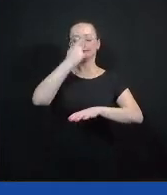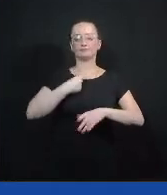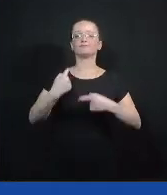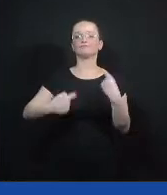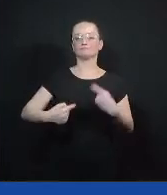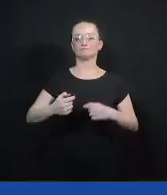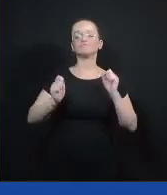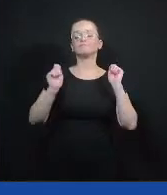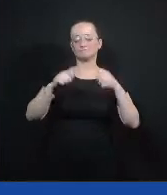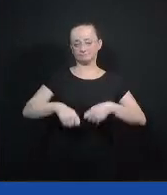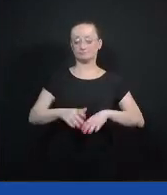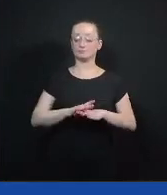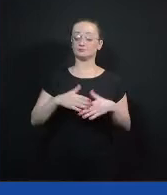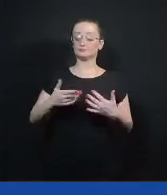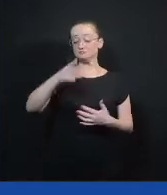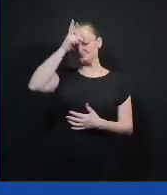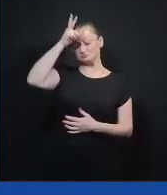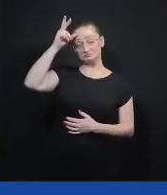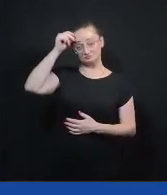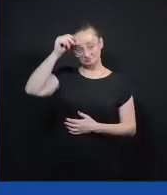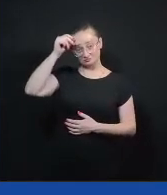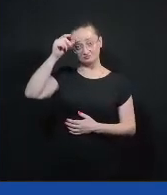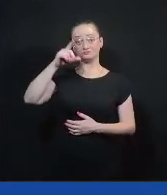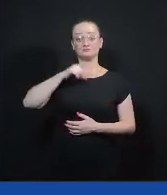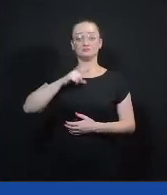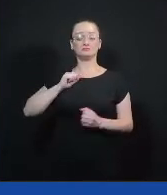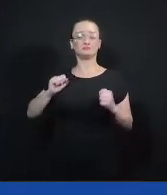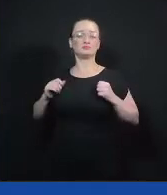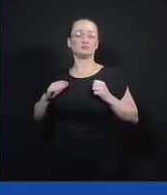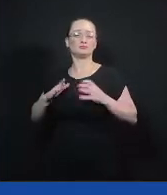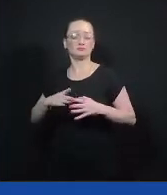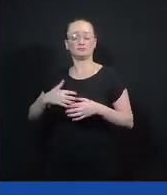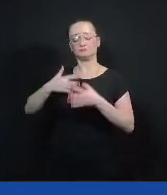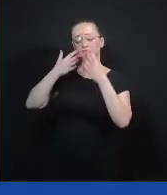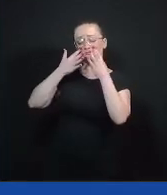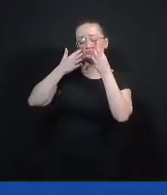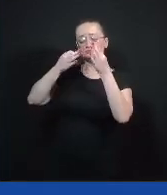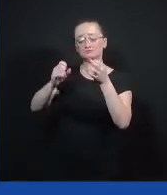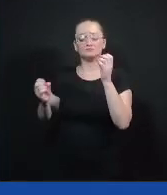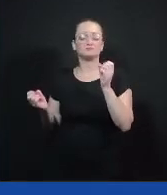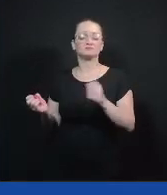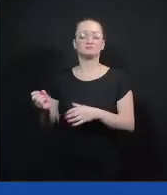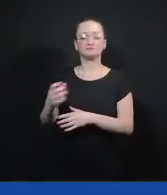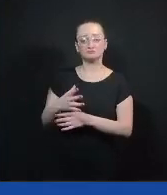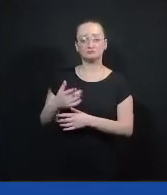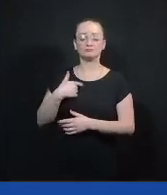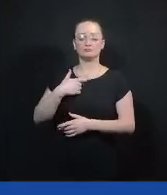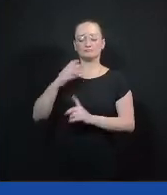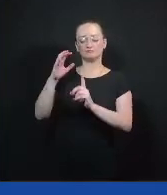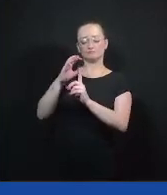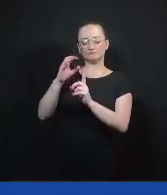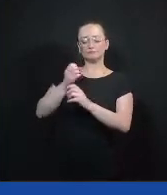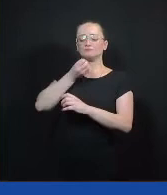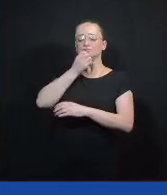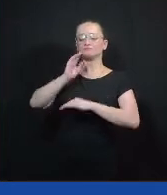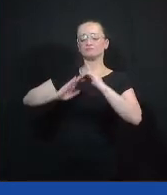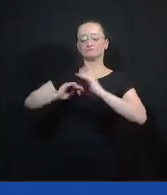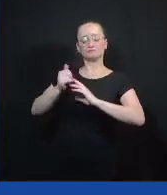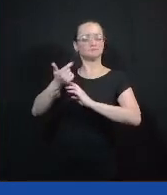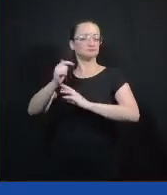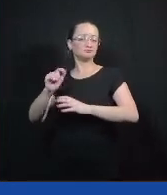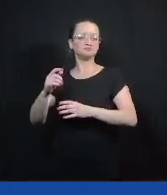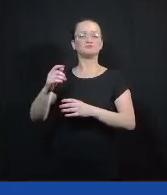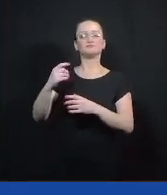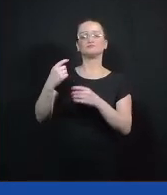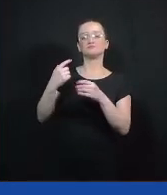Então, prefeitos, prefeitas com iniciativa, que estejam interessados em inovar, que se inspirem em boas práticas de outras